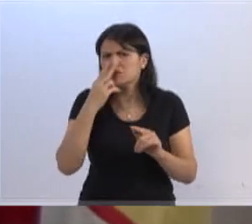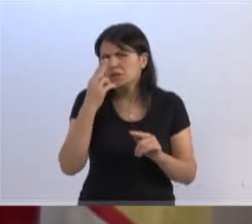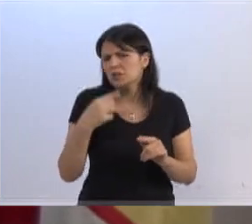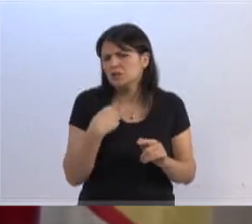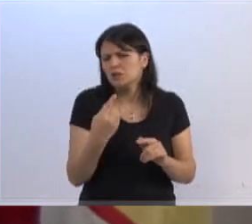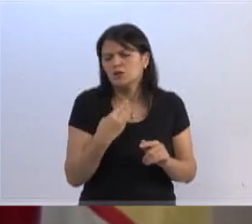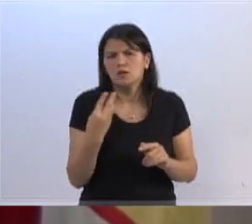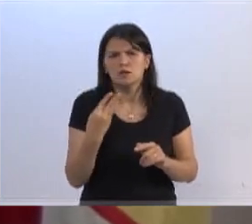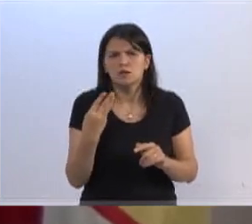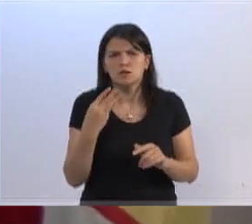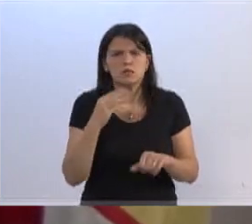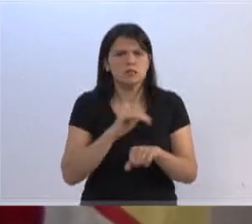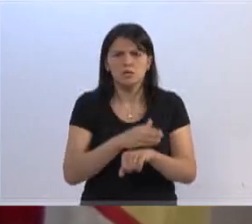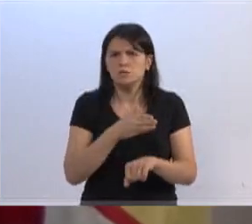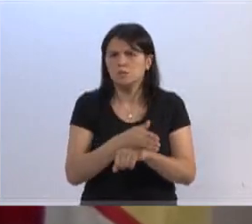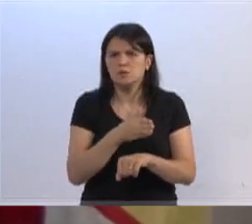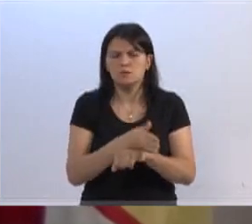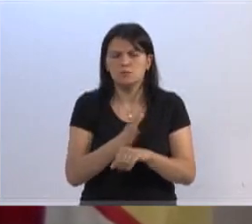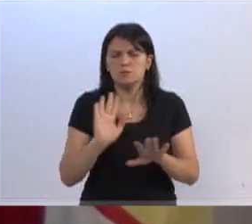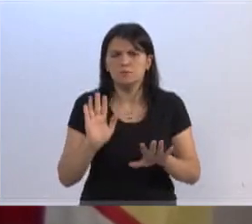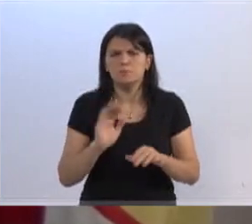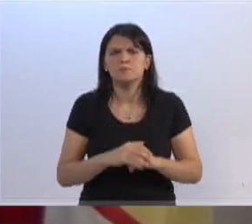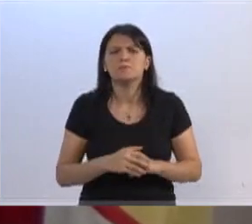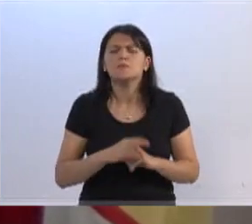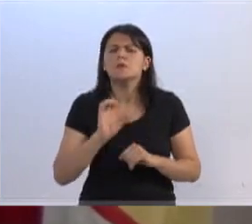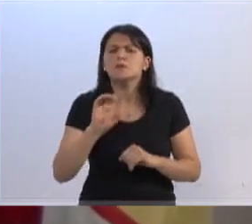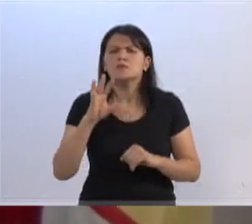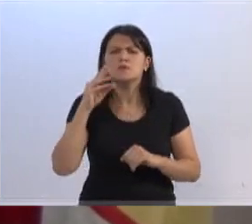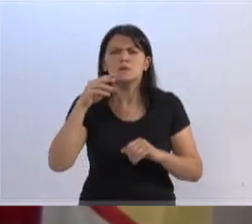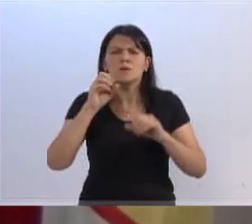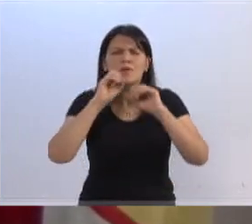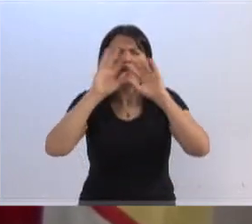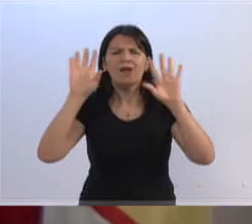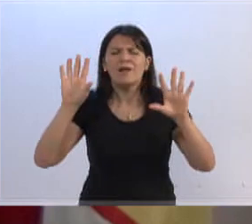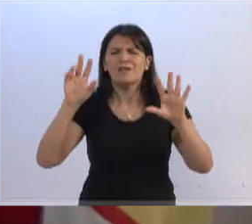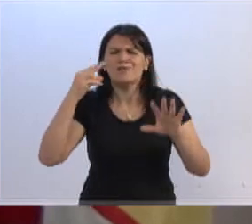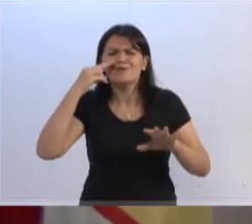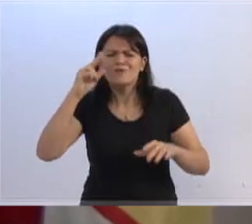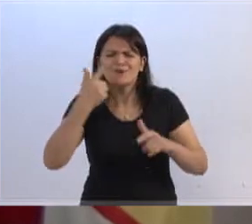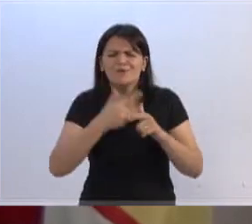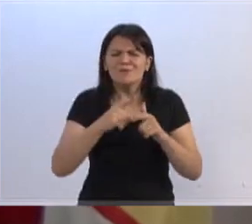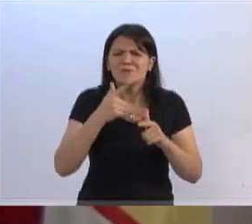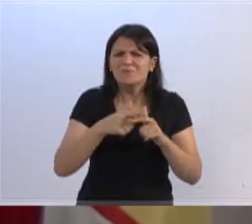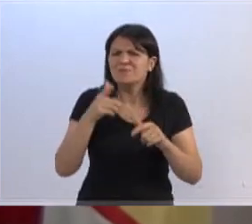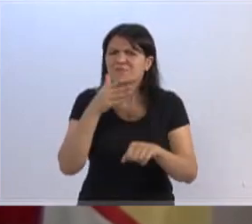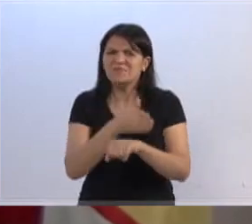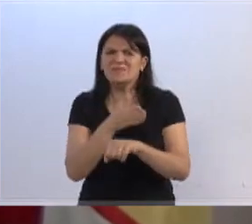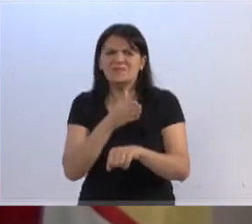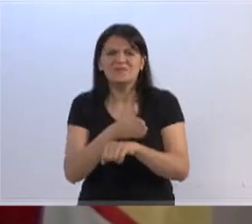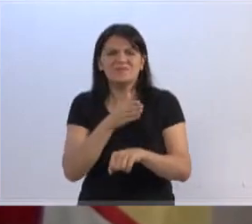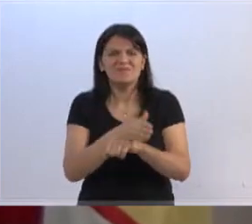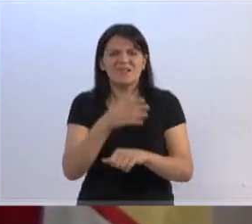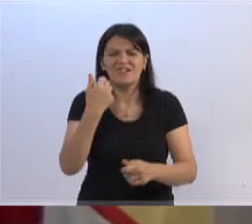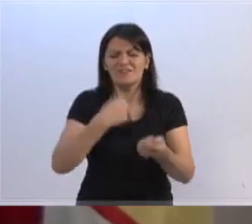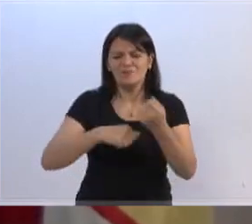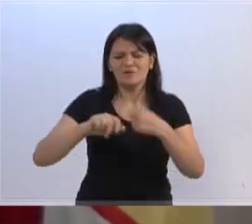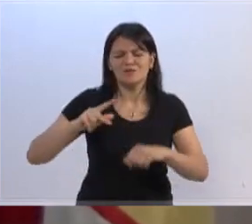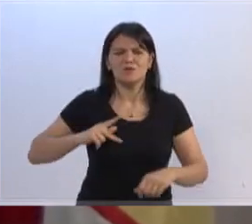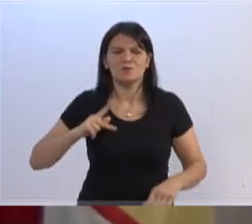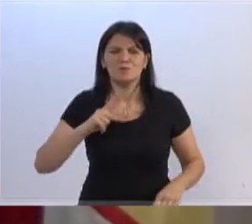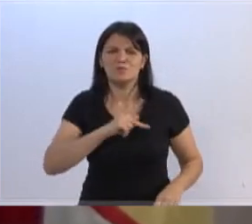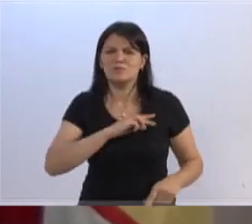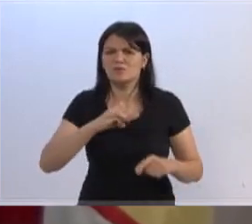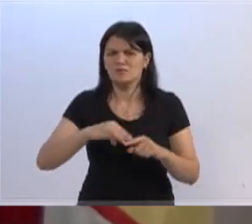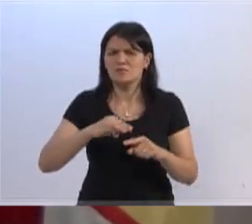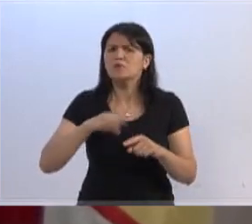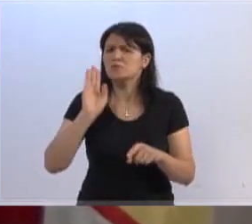fazemos parte aqui da administração pública municipal. E deixar só claro que não vejo problema em fazer parte de uma administração pública municipal, e já fiz parte de uma administração